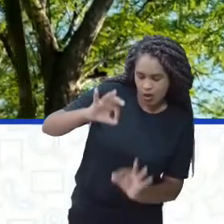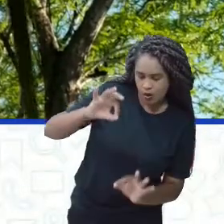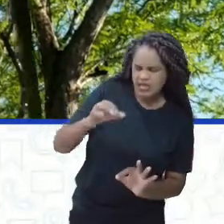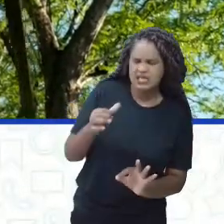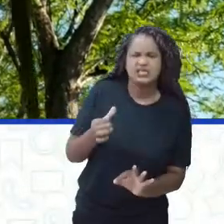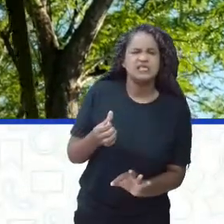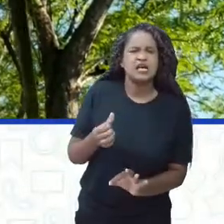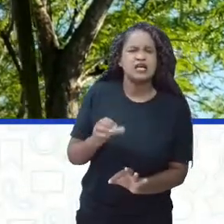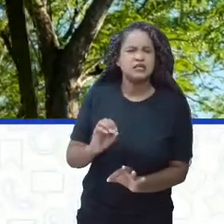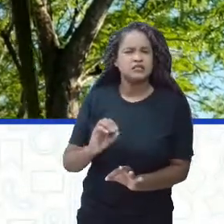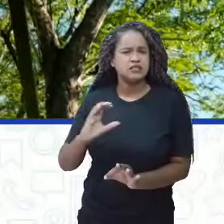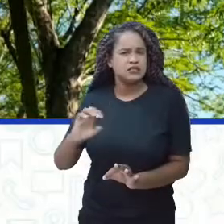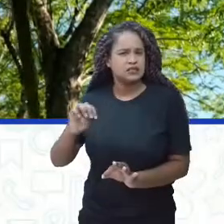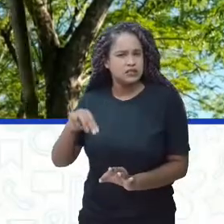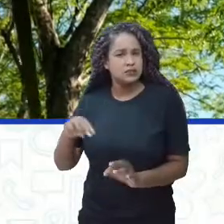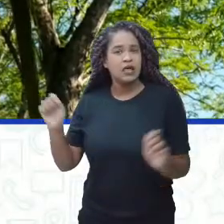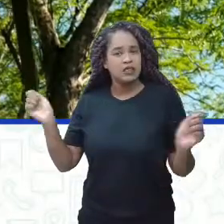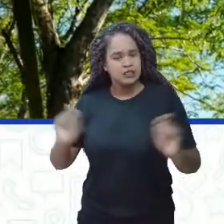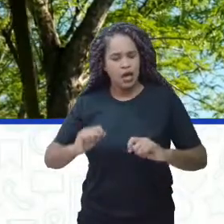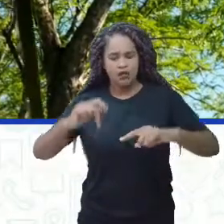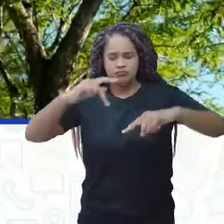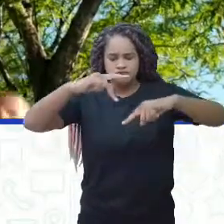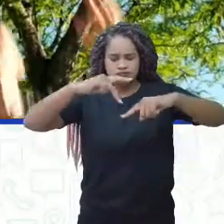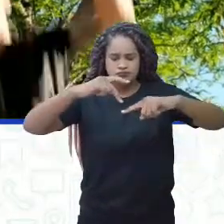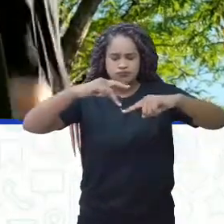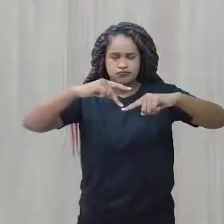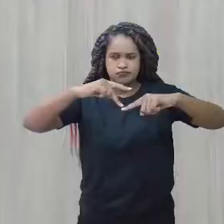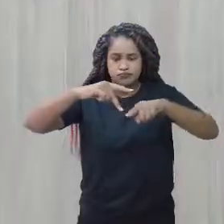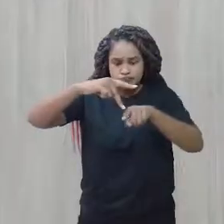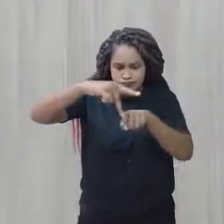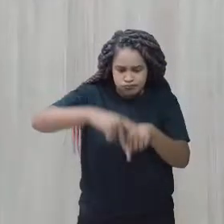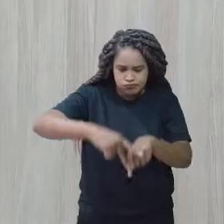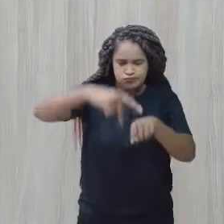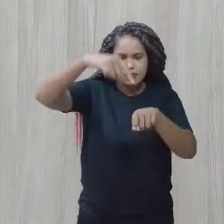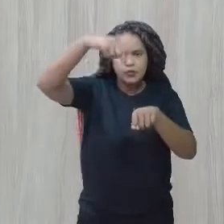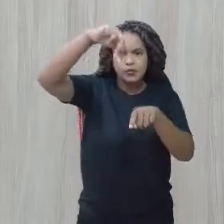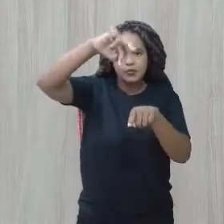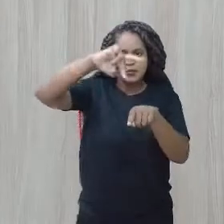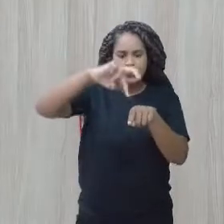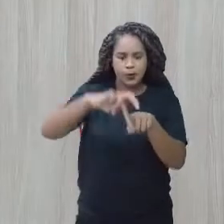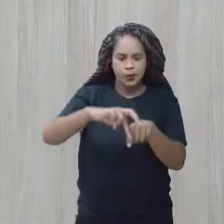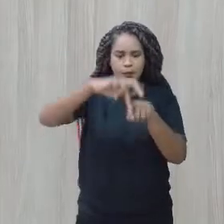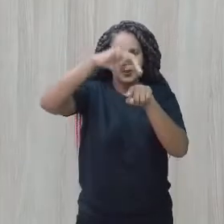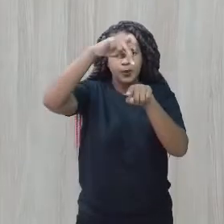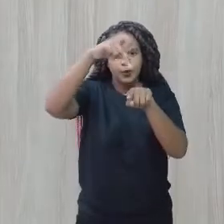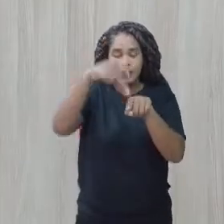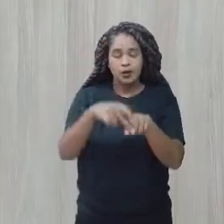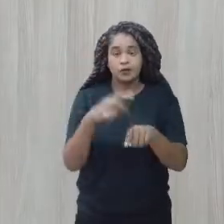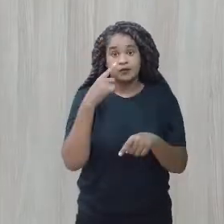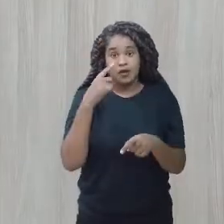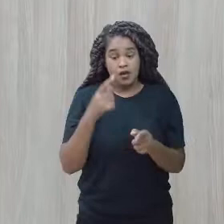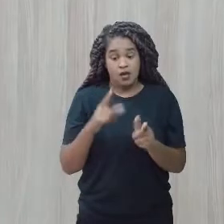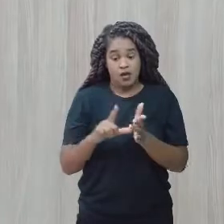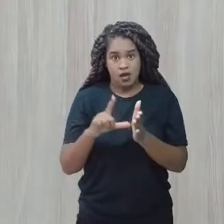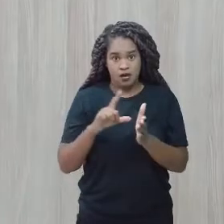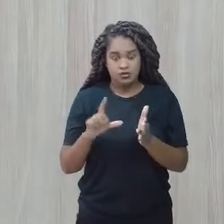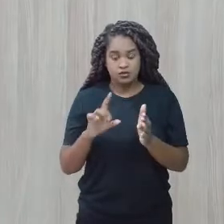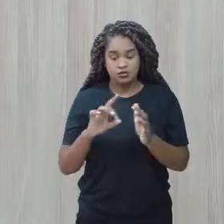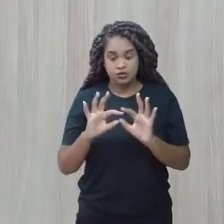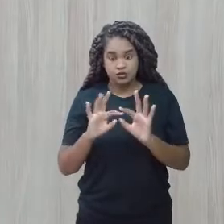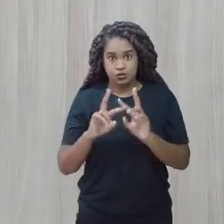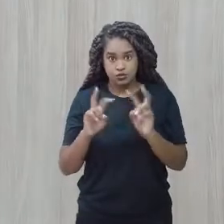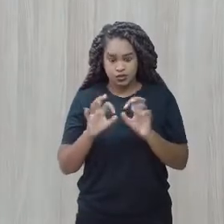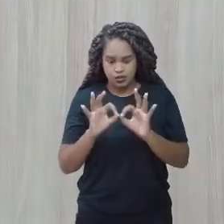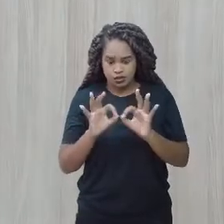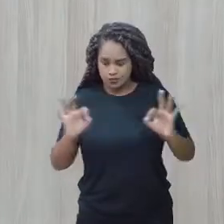impulsão necessária, né, para realizar essas manobras. Então vejam, a outra, ela tinha uma questão mais de distância. Essa tem de altura. Porque